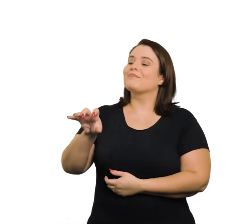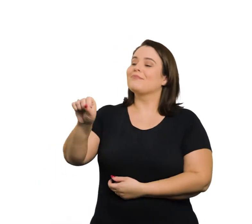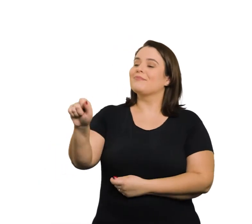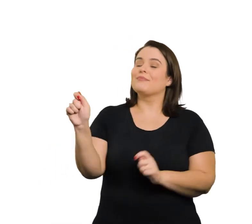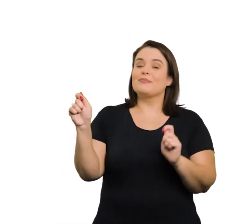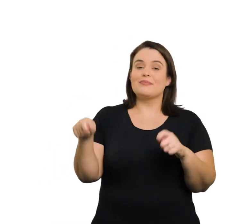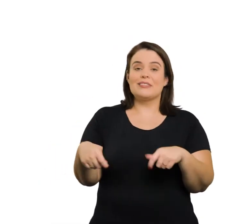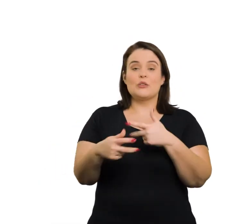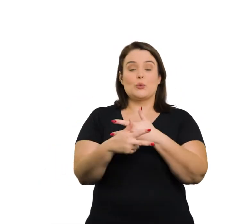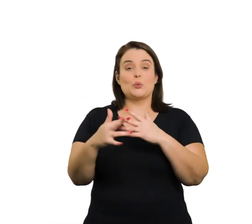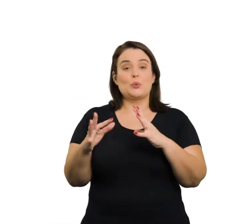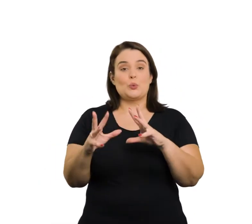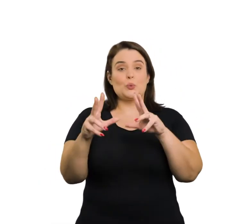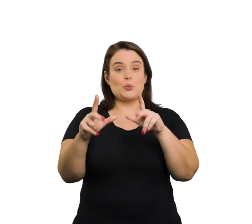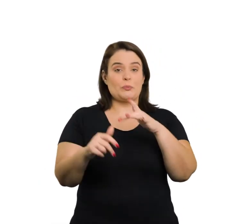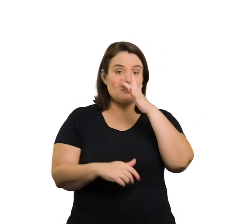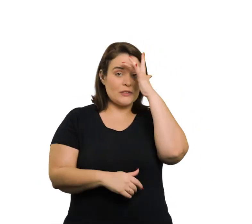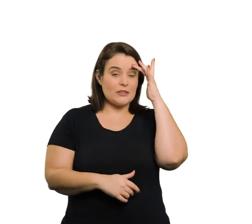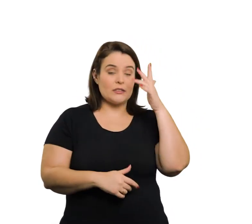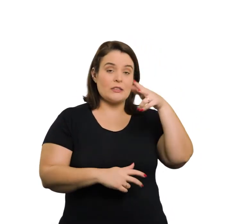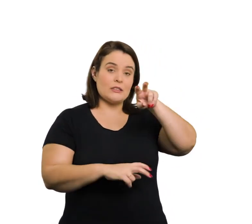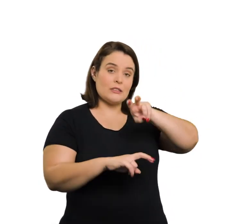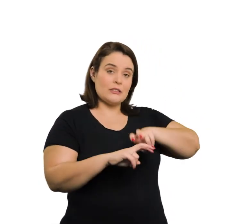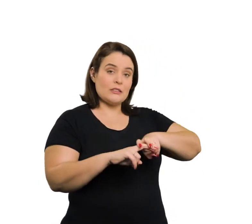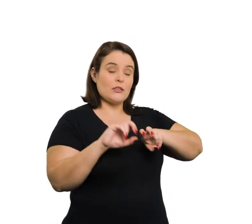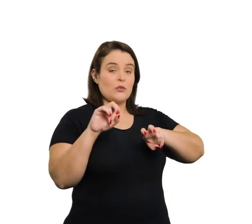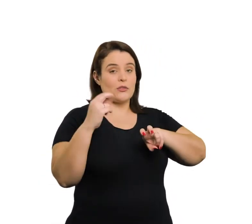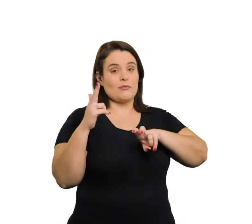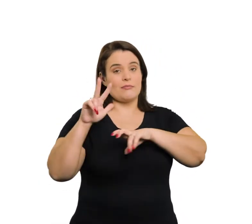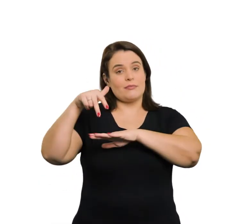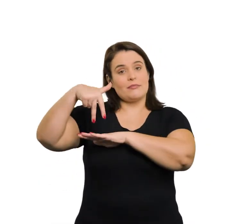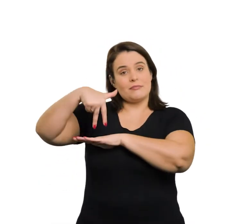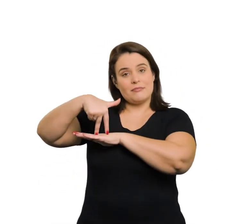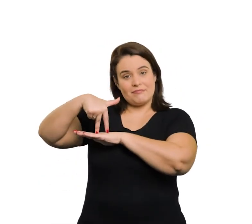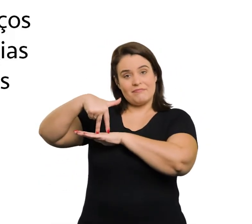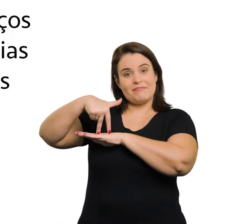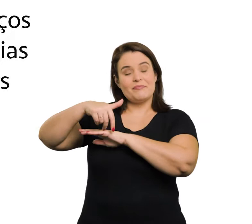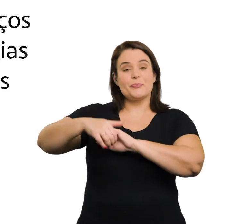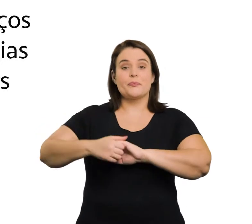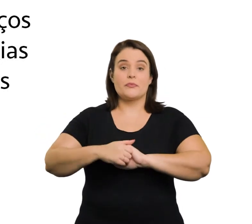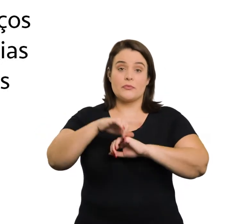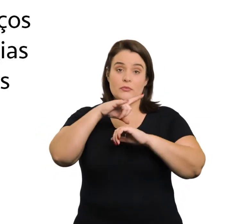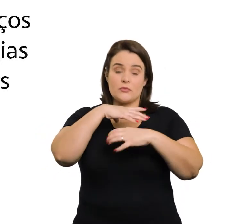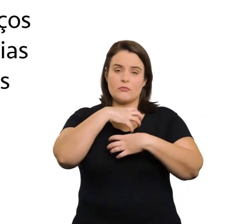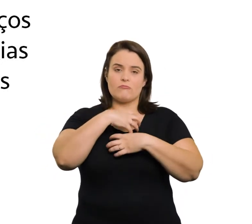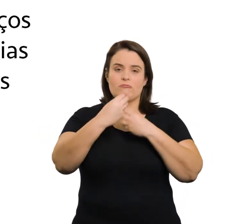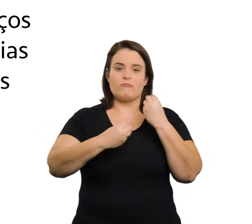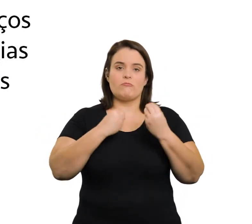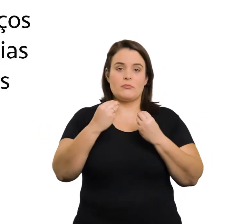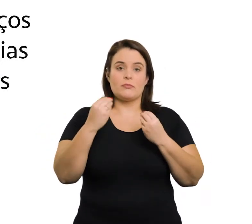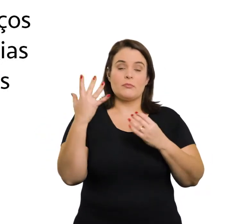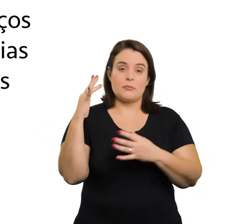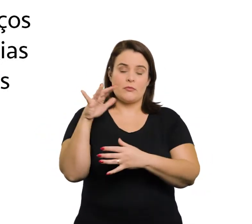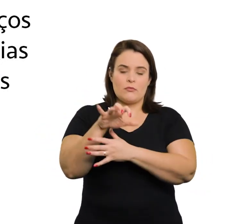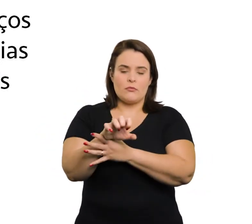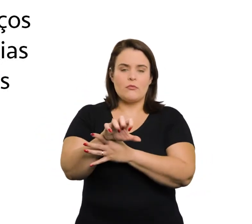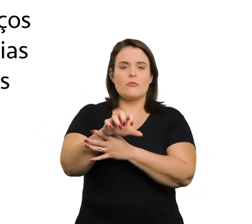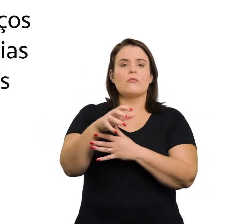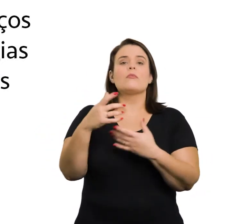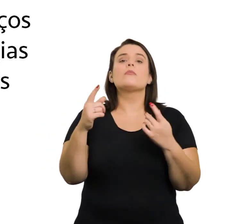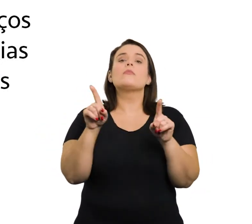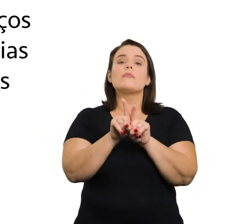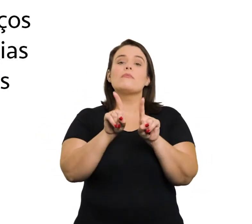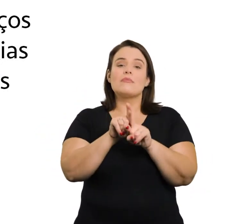importantes e tornar confortavelmente alcançáveis todos os componentes para usuários sentados ou em pé,